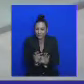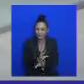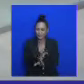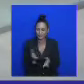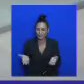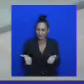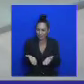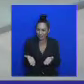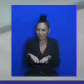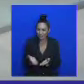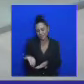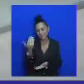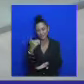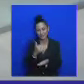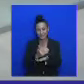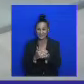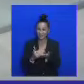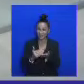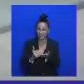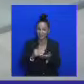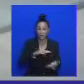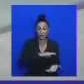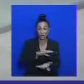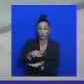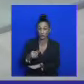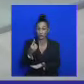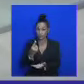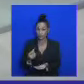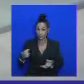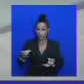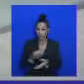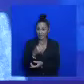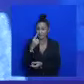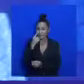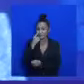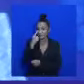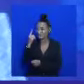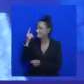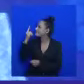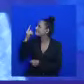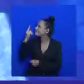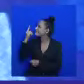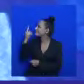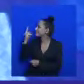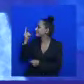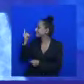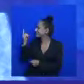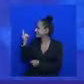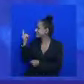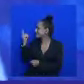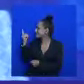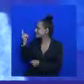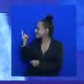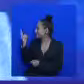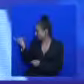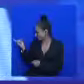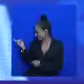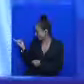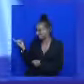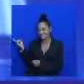pronto por aqui. Vamos começar. Globo número 1 preparado, bolas posicionadas. Valendo!